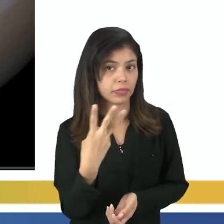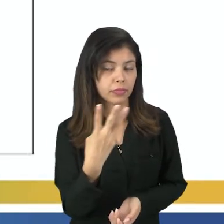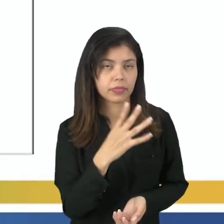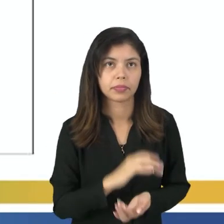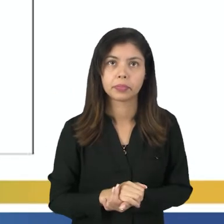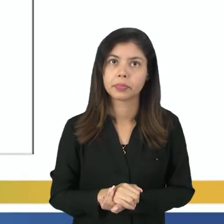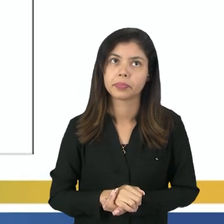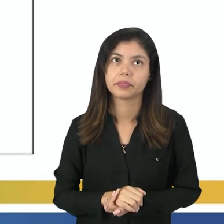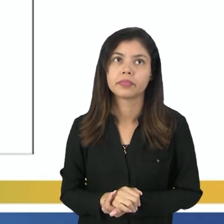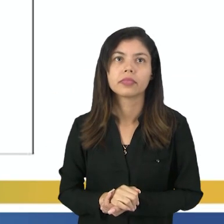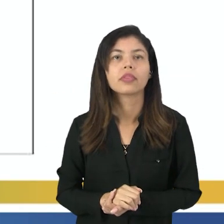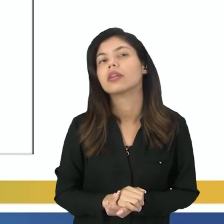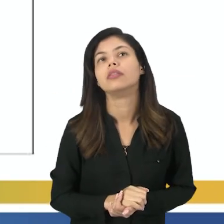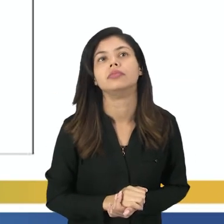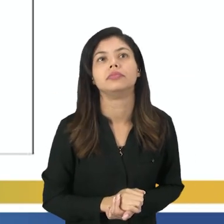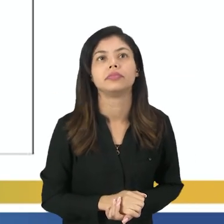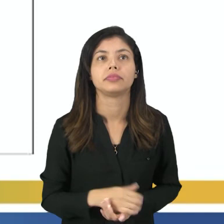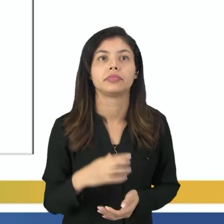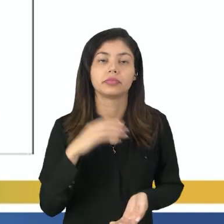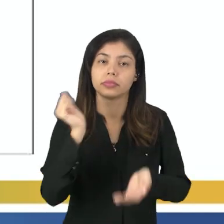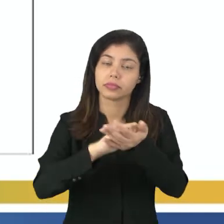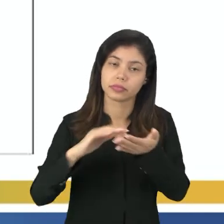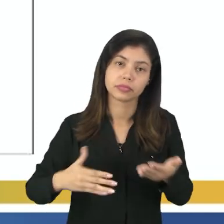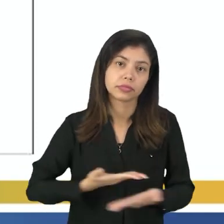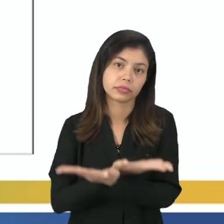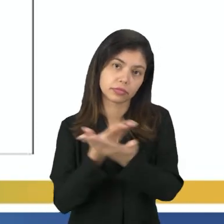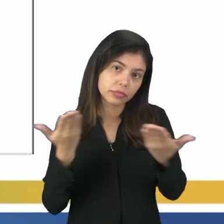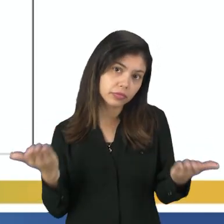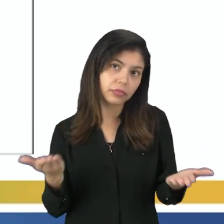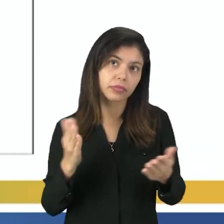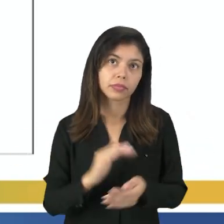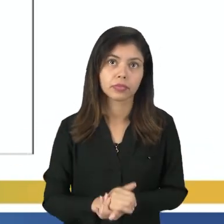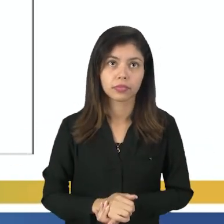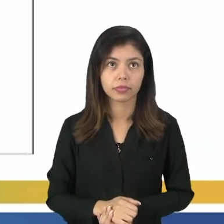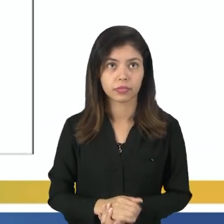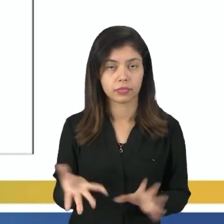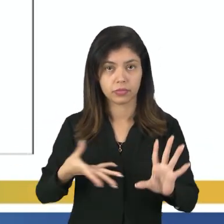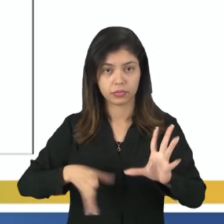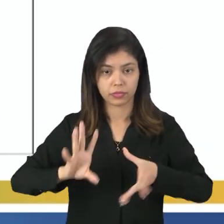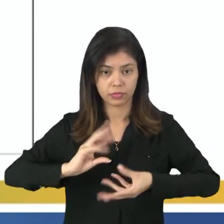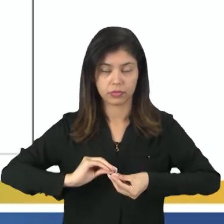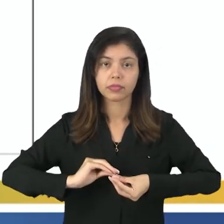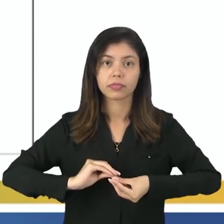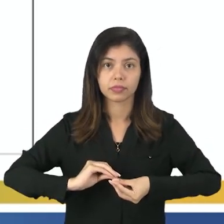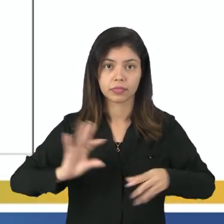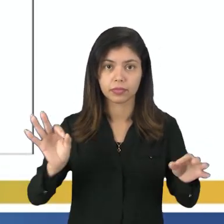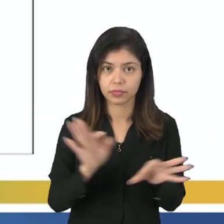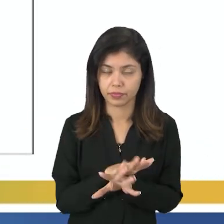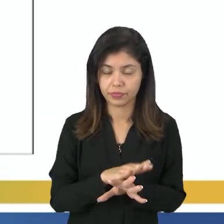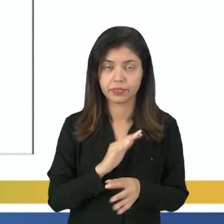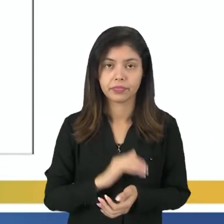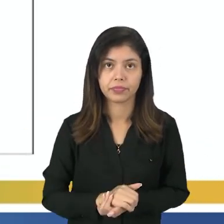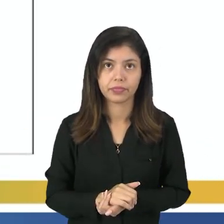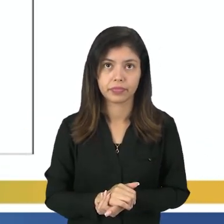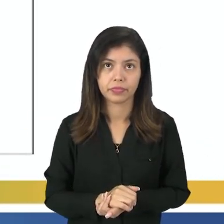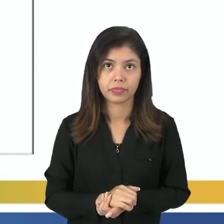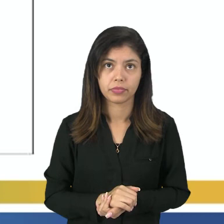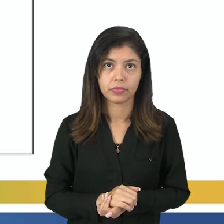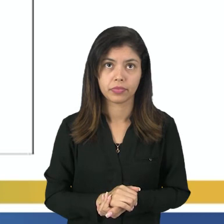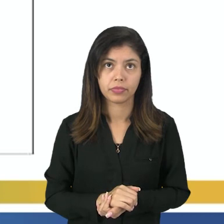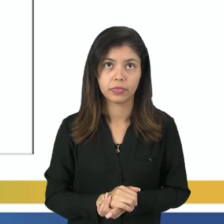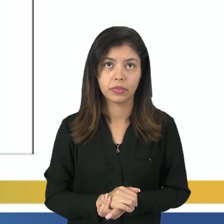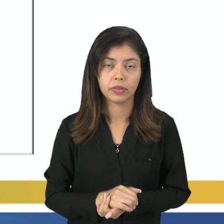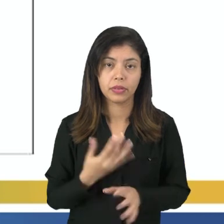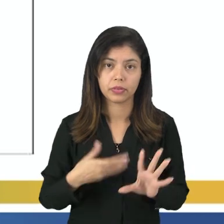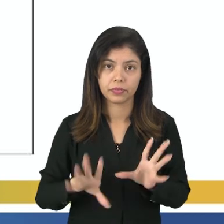né? Tem um exercício aí, né? E para resumir, que nosso tempo já está acabando, eu